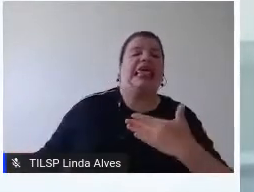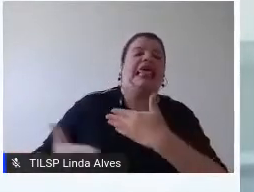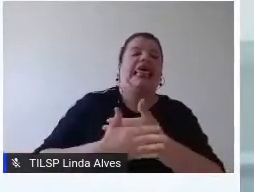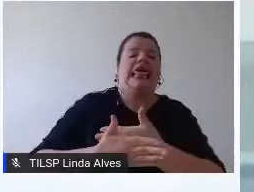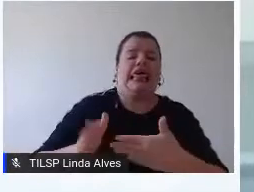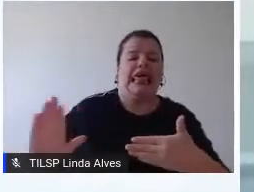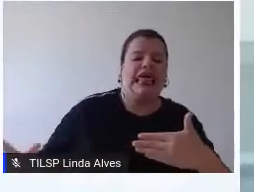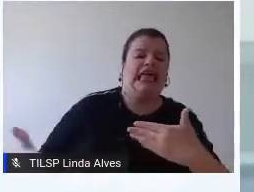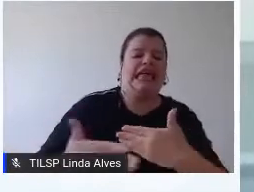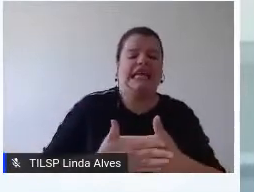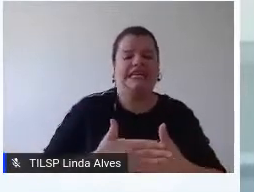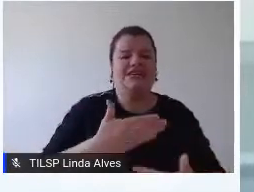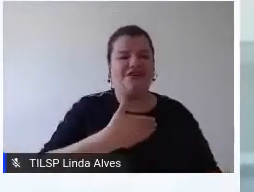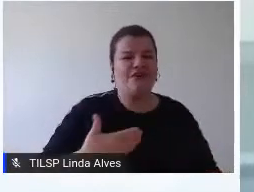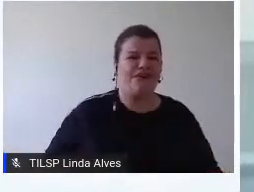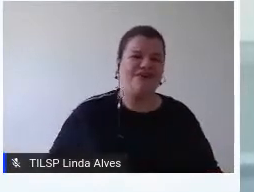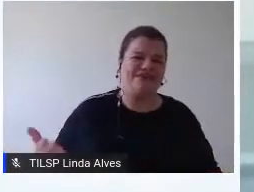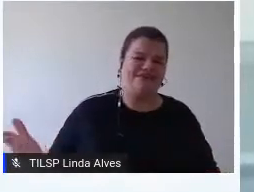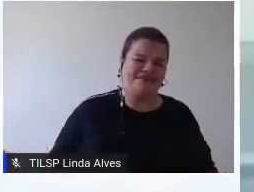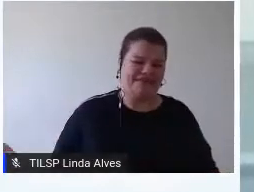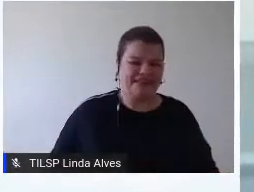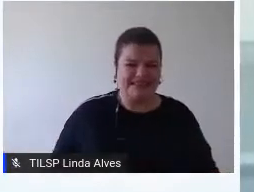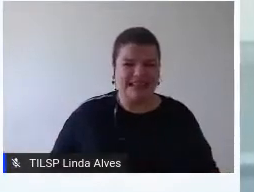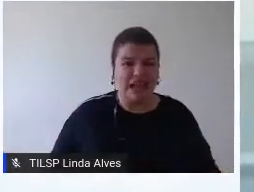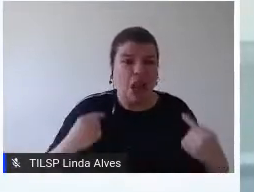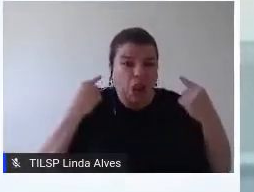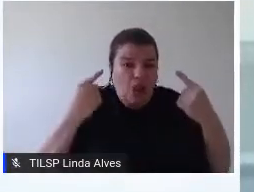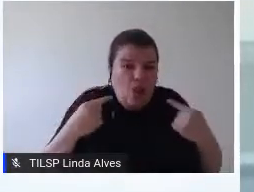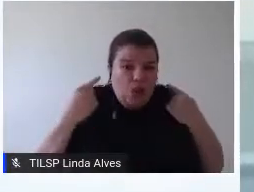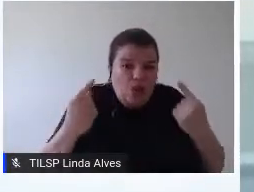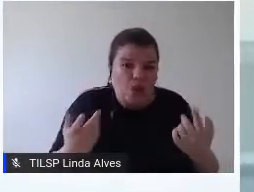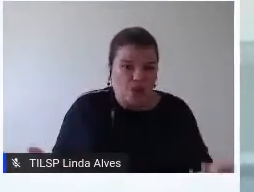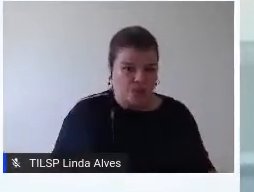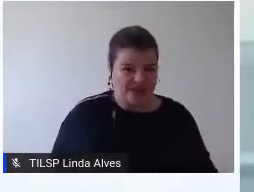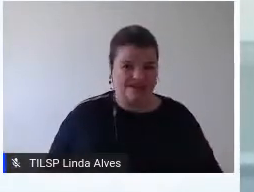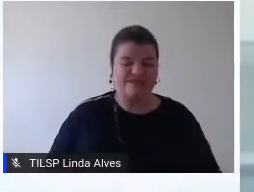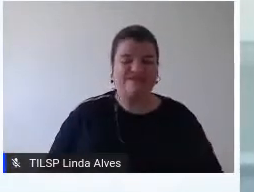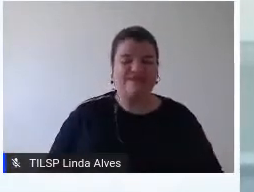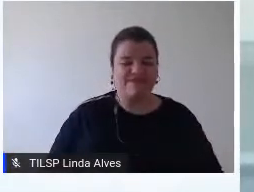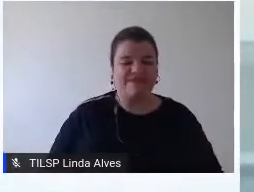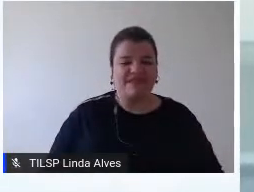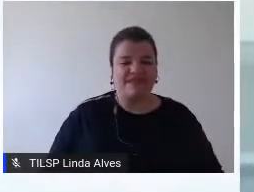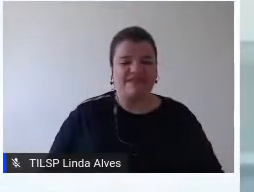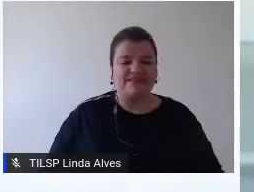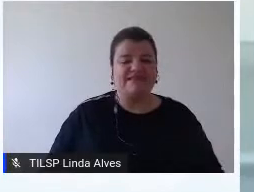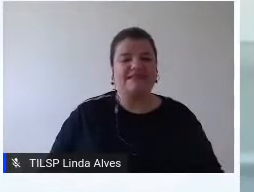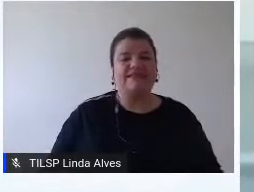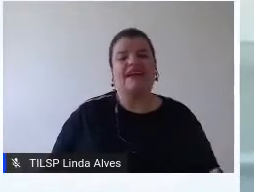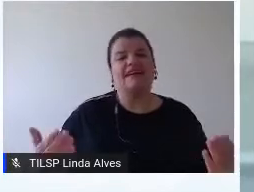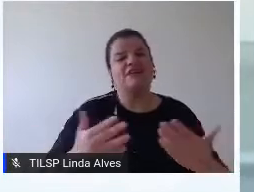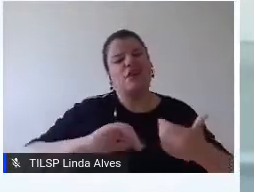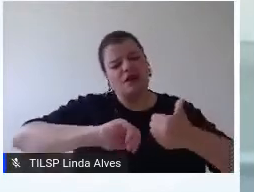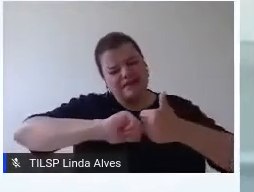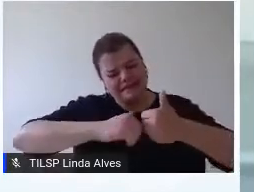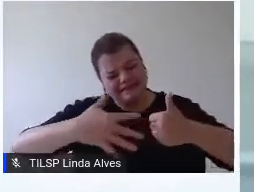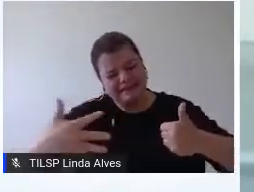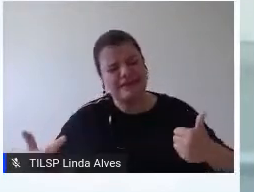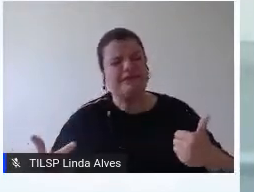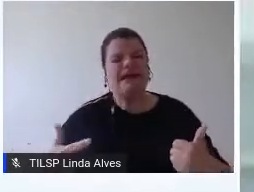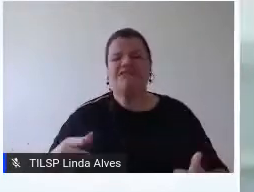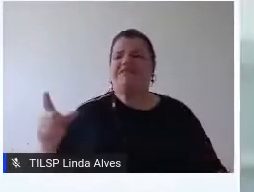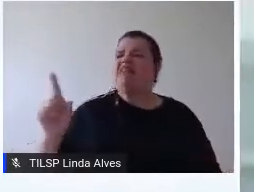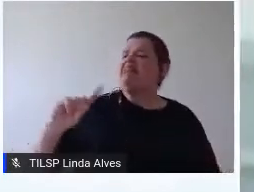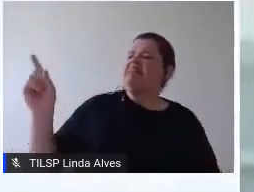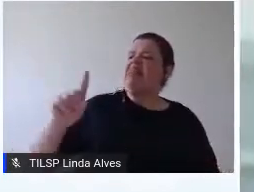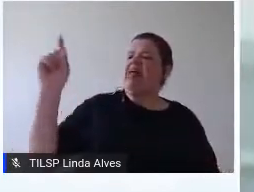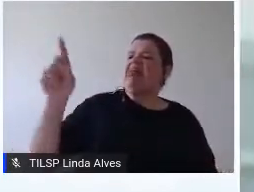com um governo que defende esse tipo de loucura, né? Em pleno regime democrático, em pleno funcionamento,